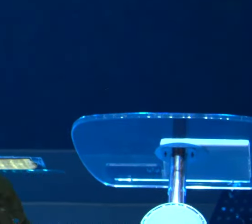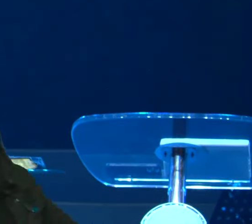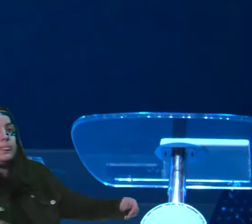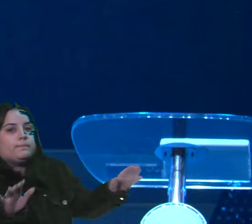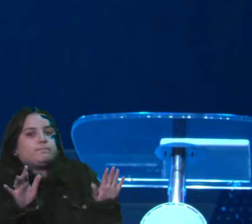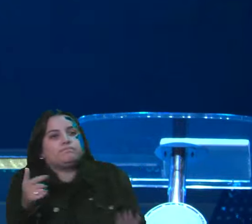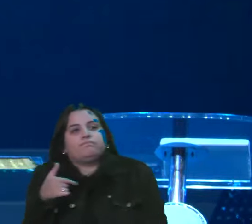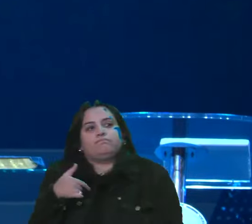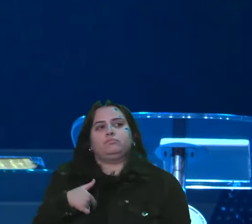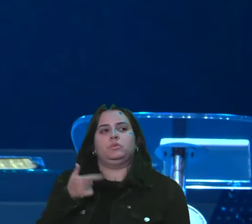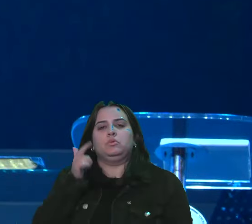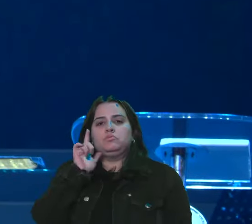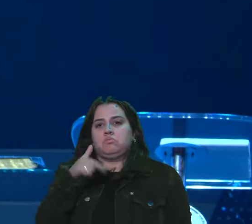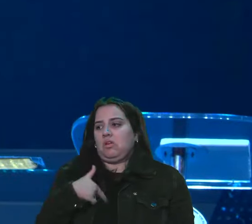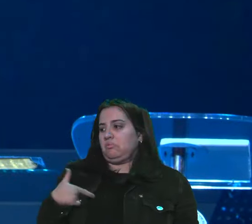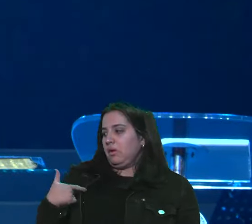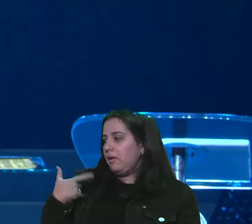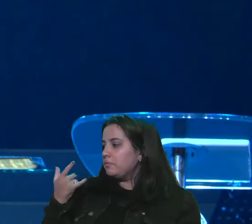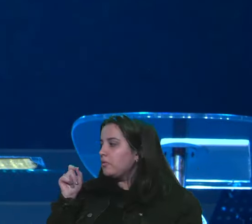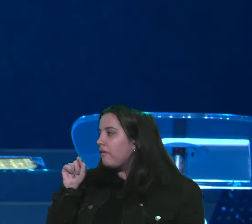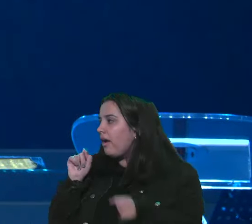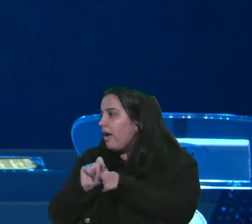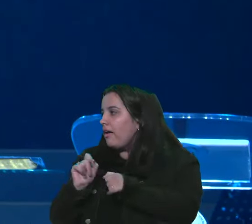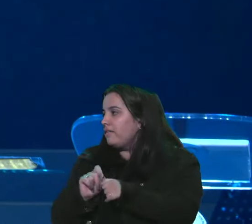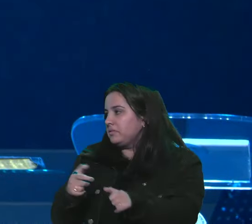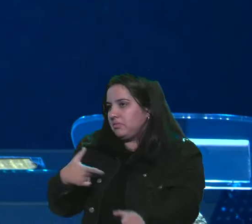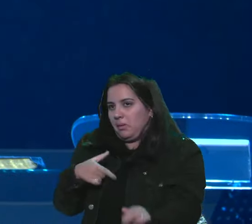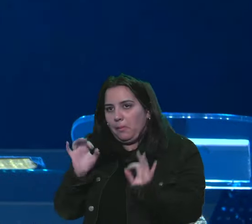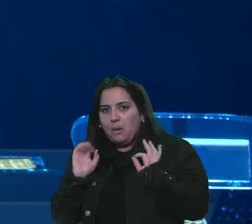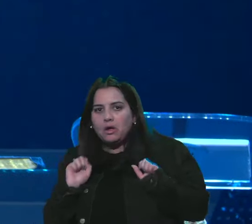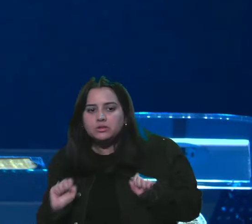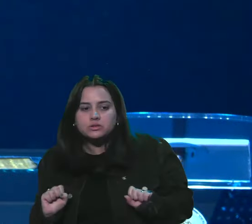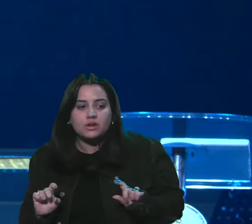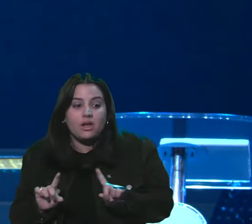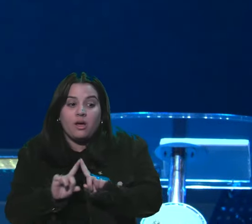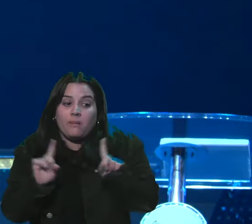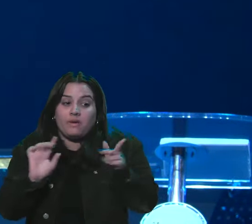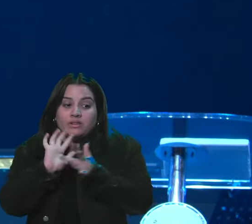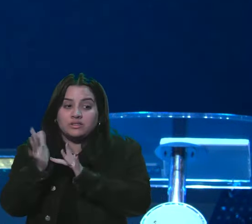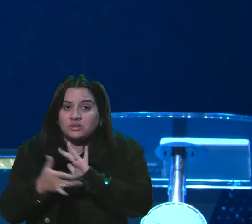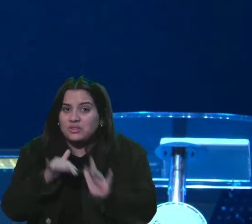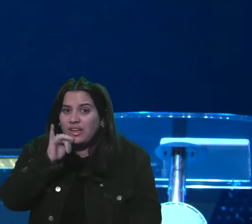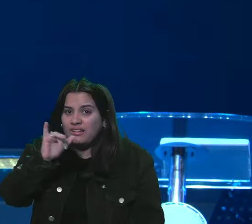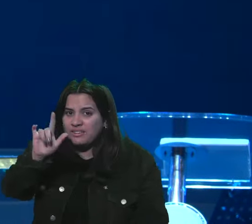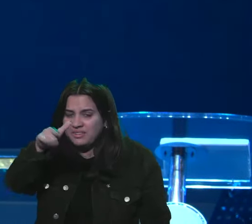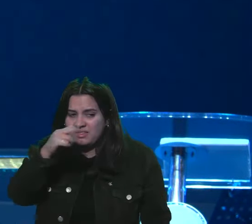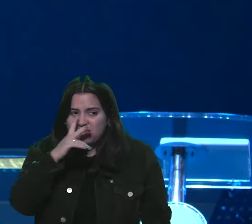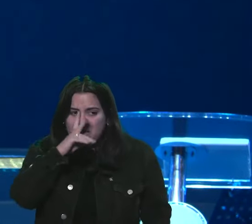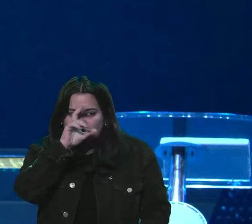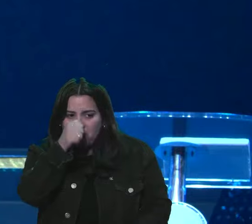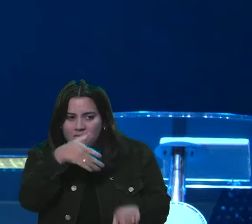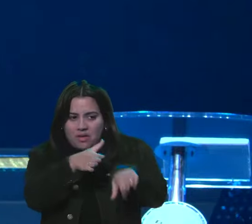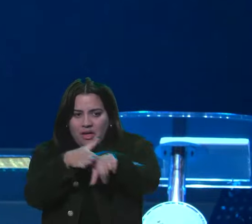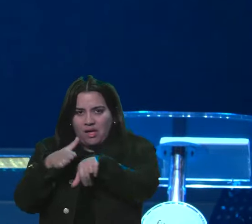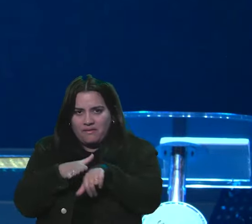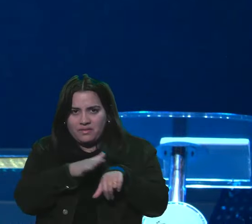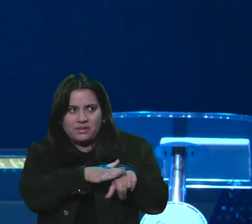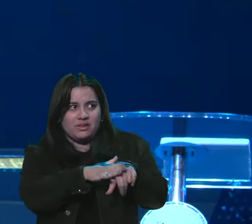Eu consigo, eu vou fazer. Mas Jesus diz, não é por força nem violência, mas é pelo meu